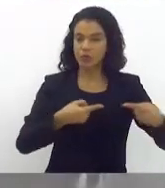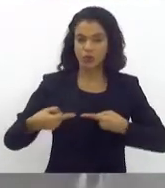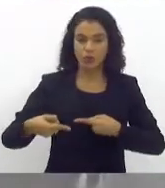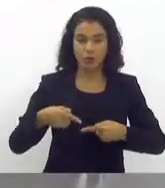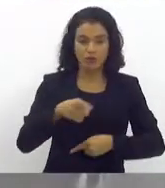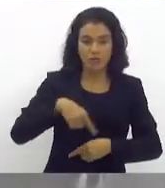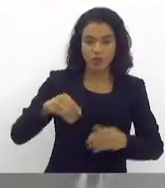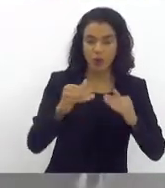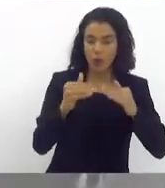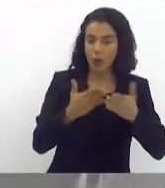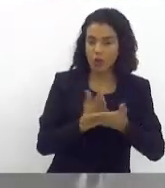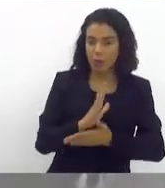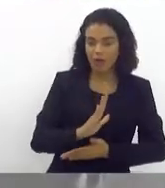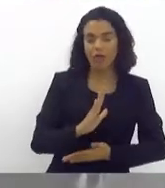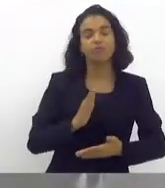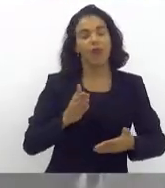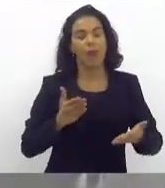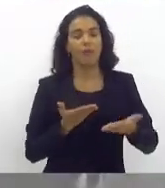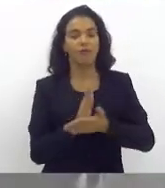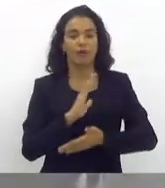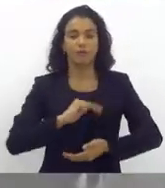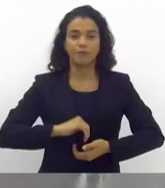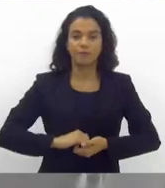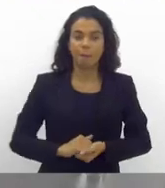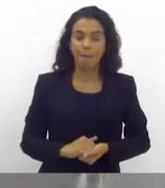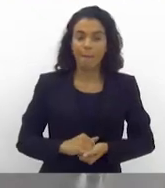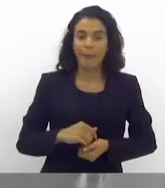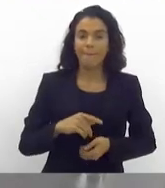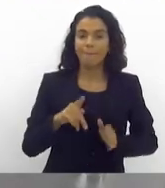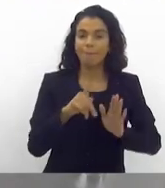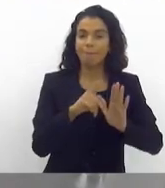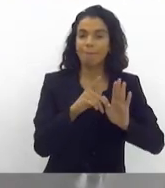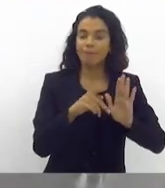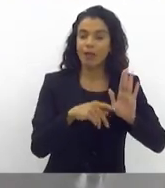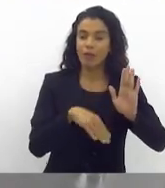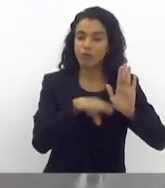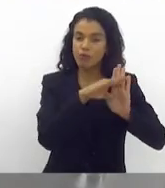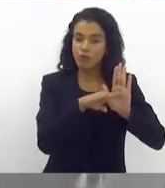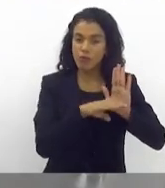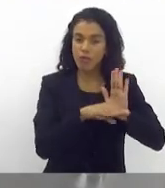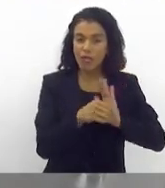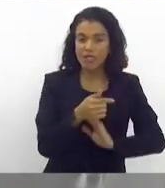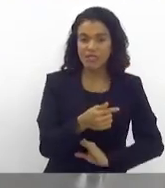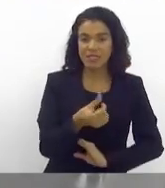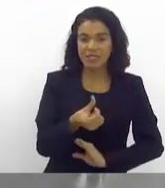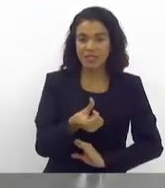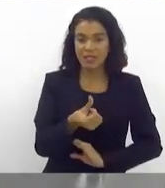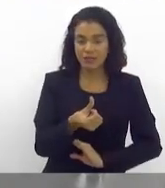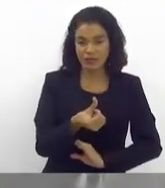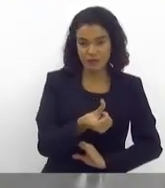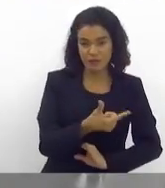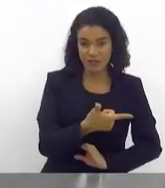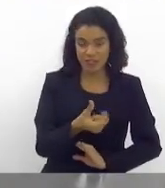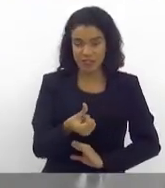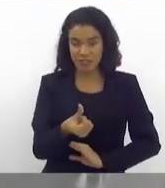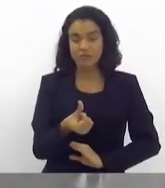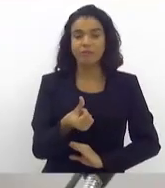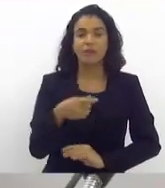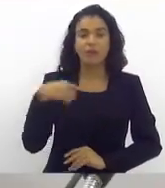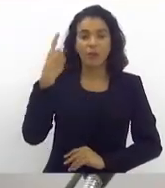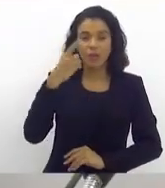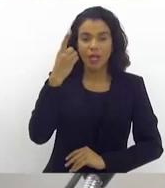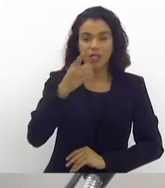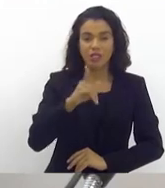votação, senhores que aprovam, permaneçam como estão, aprovado. PL, é o item 7 da pauta, o PL 706 de 23, de autoria da deputada Gisele